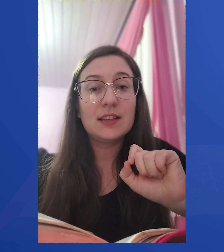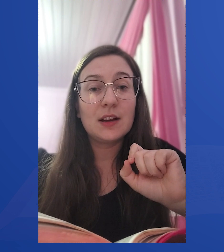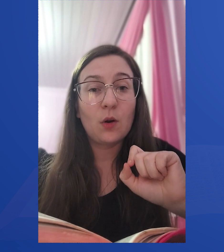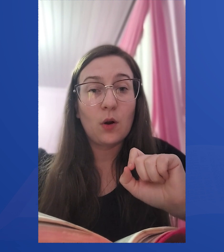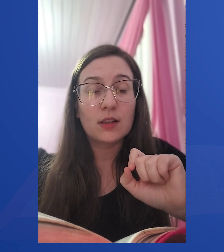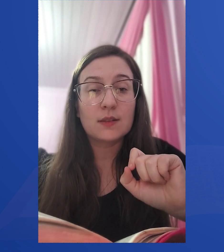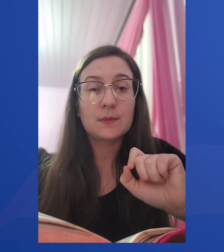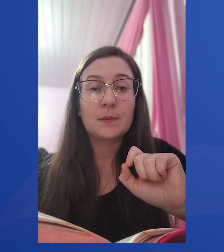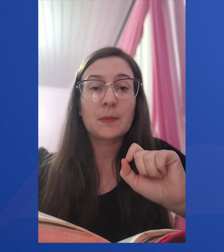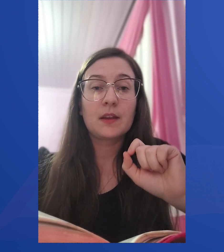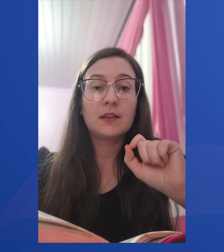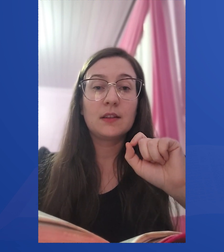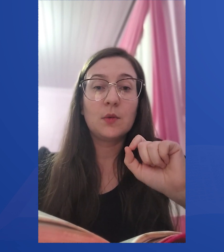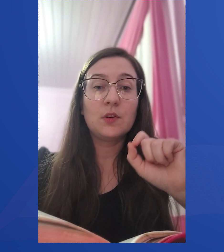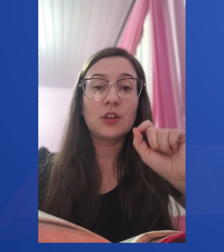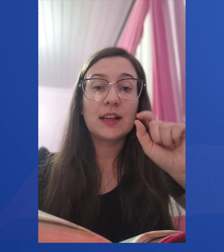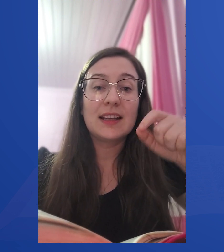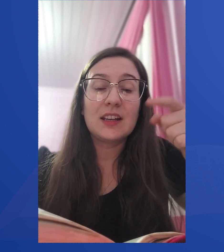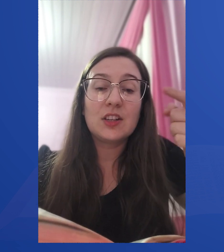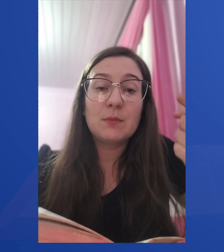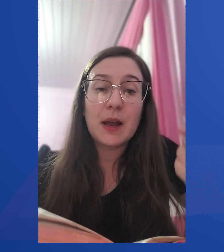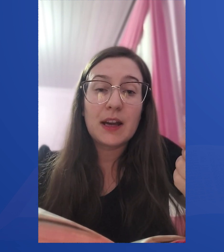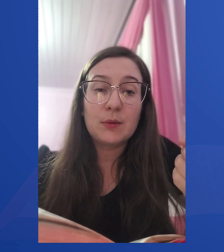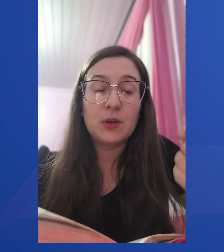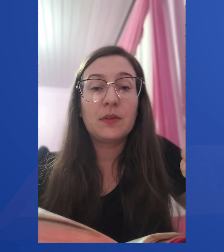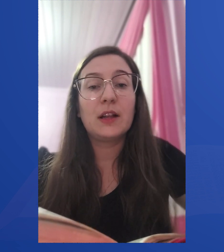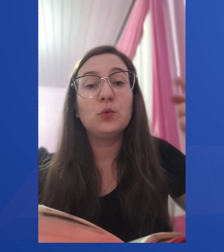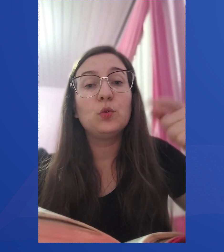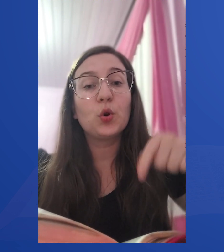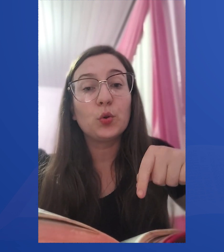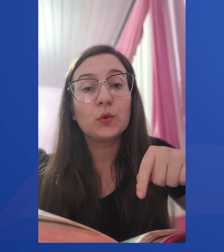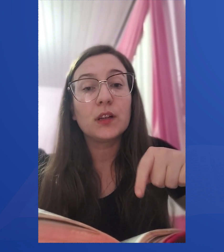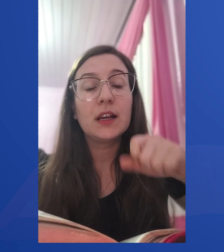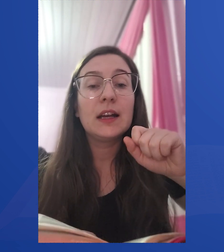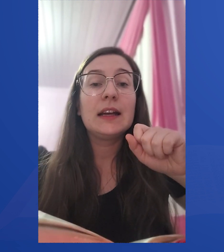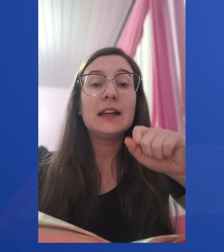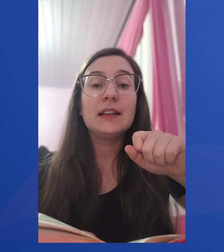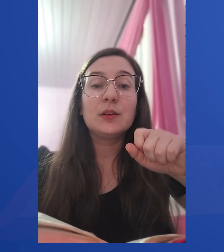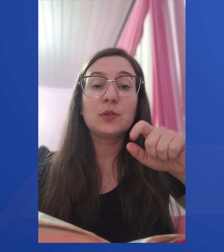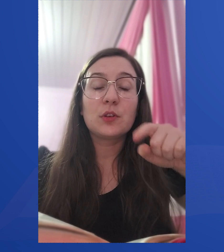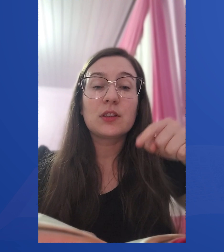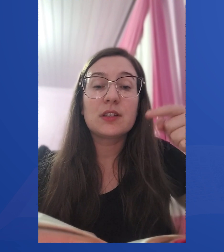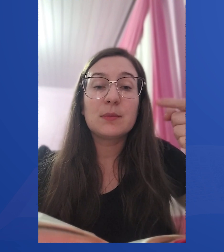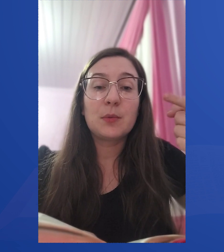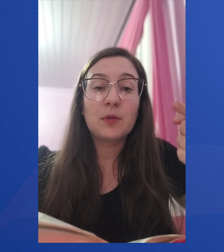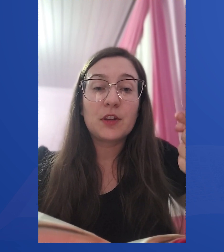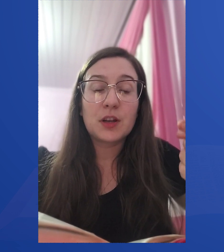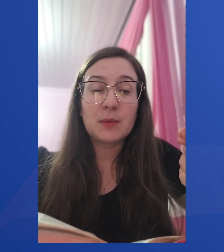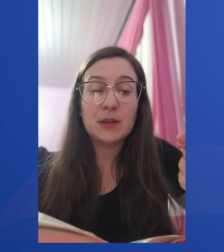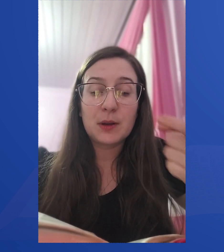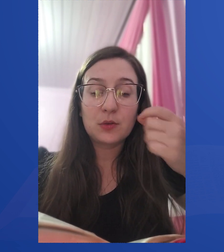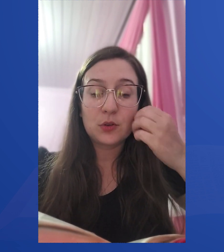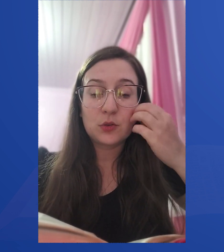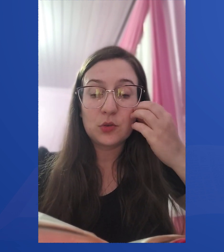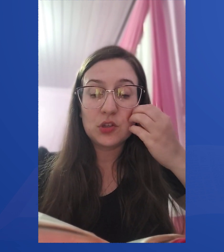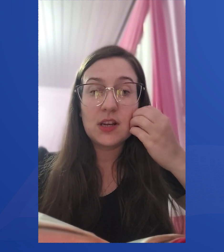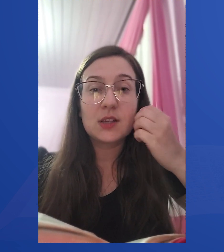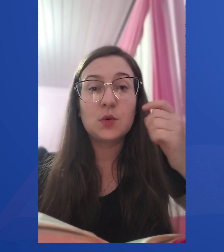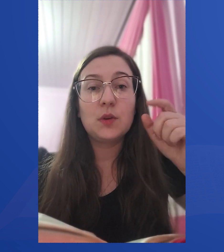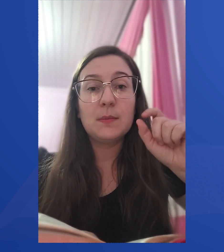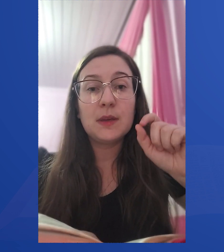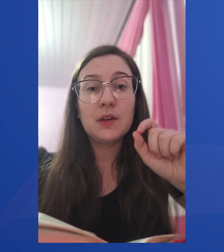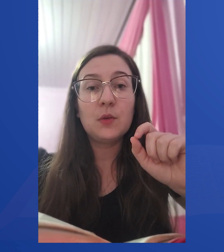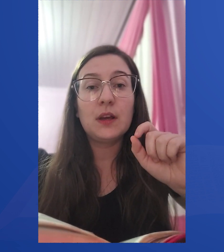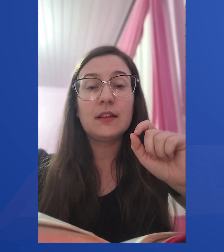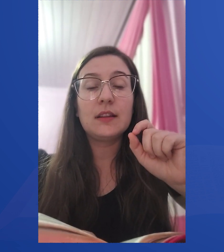de sinagogas. Então já na igreja de Pérgamo ele fala do trono. Então se nós trazer profeticamente para os nossos